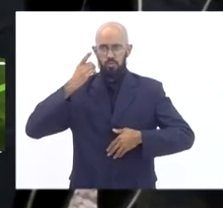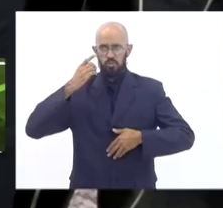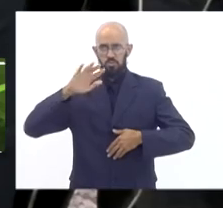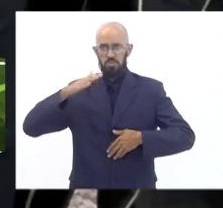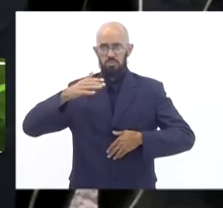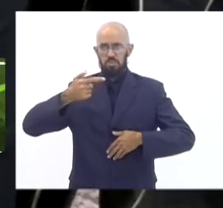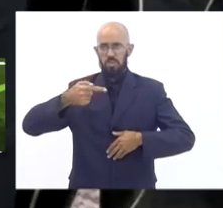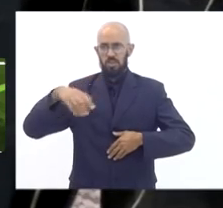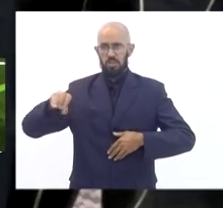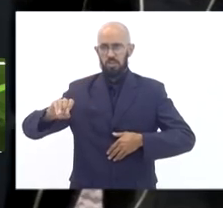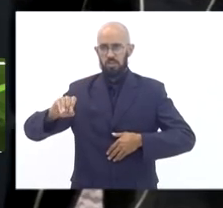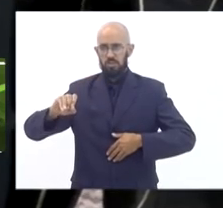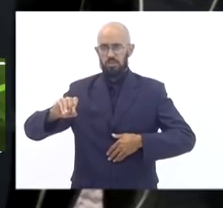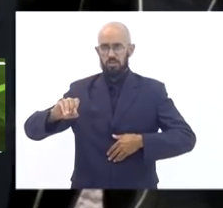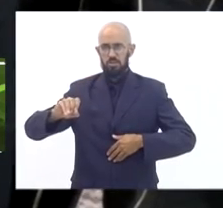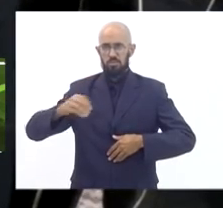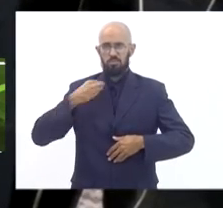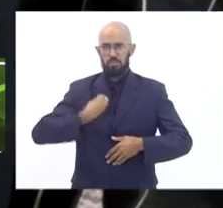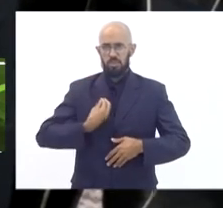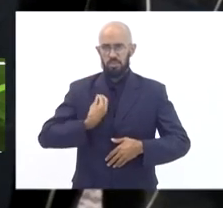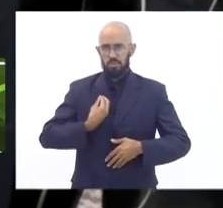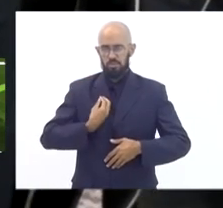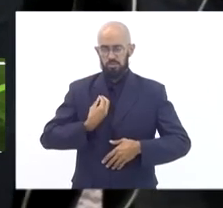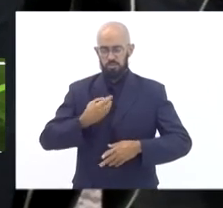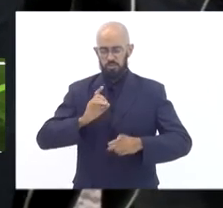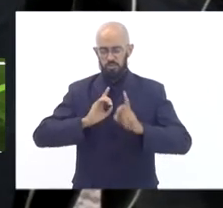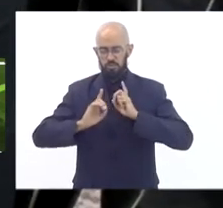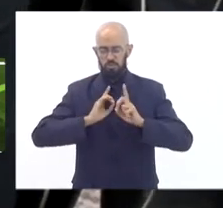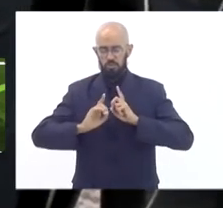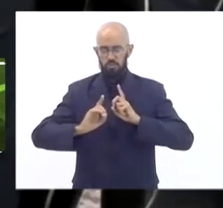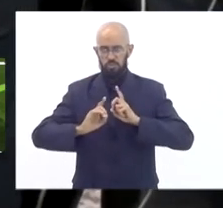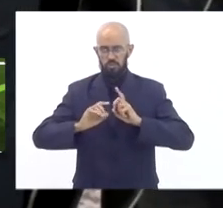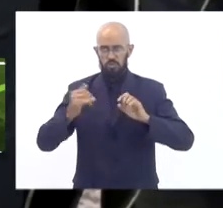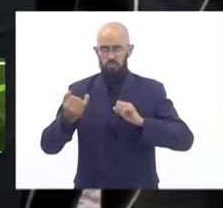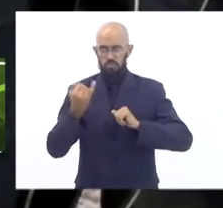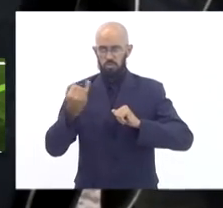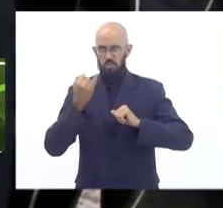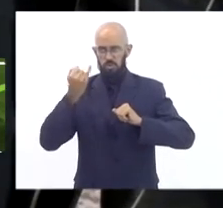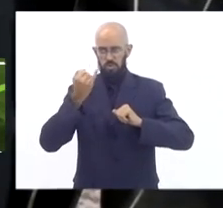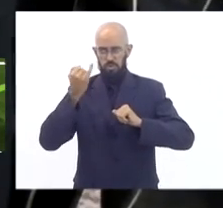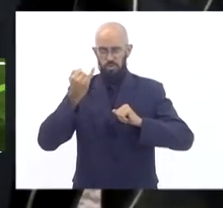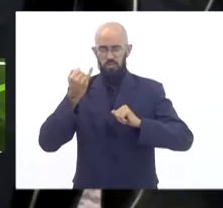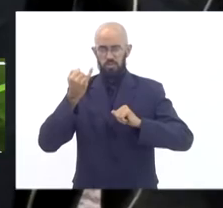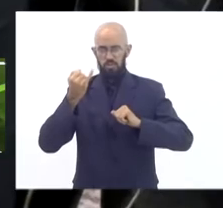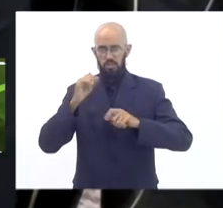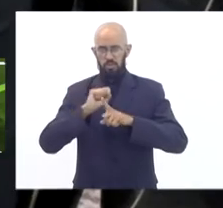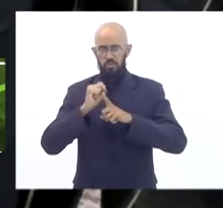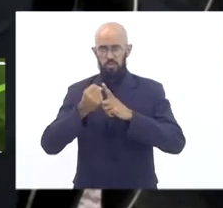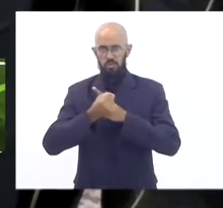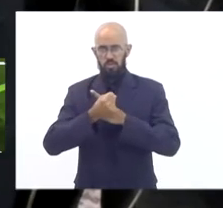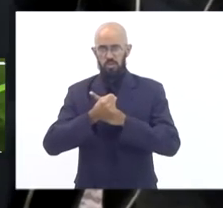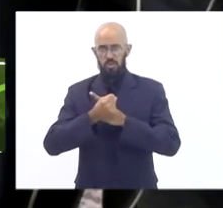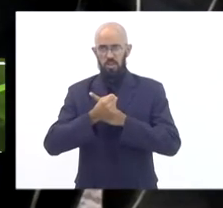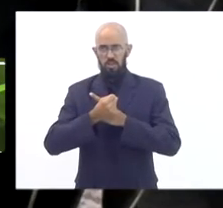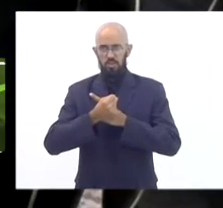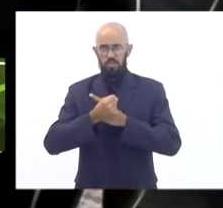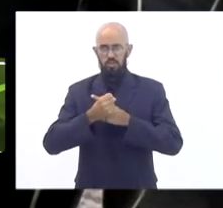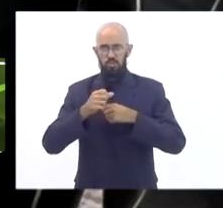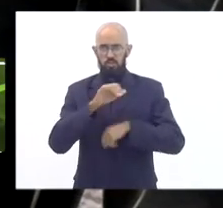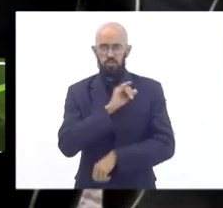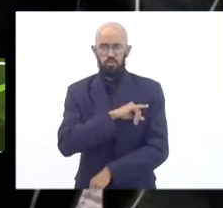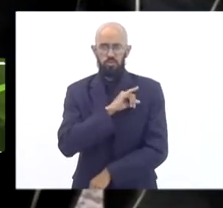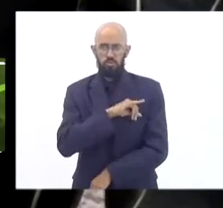70 efetivamente participam das discussões relevantes para a sociedade fluminense. Então, não me causa nenhum